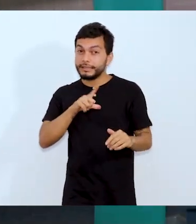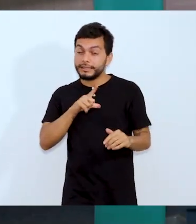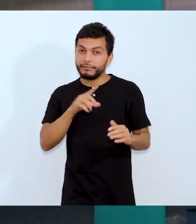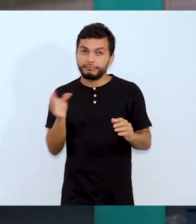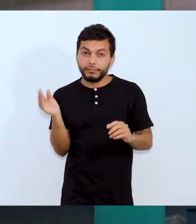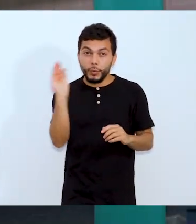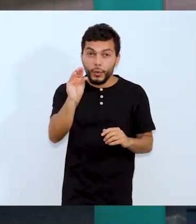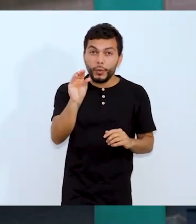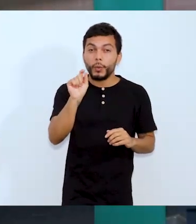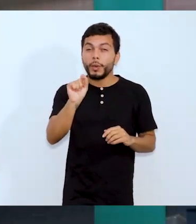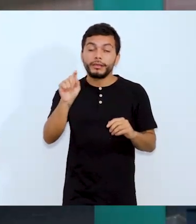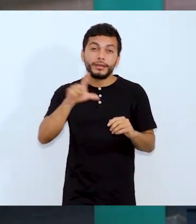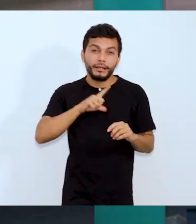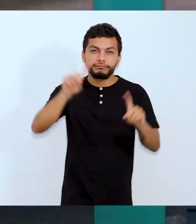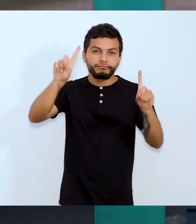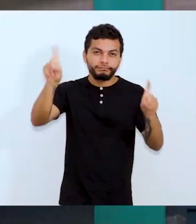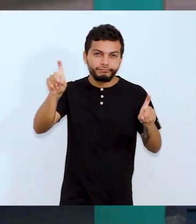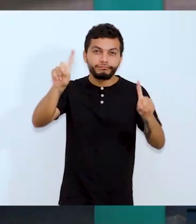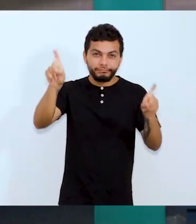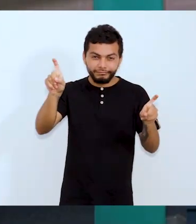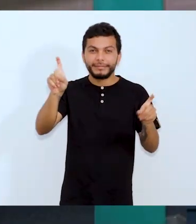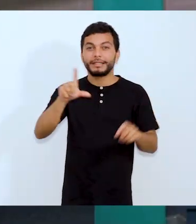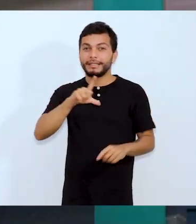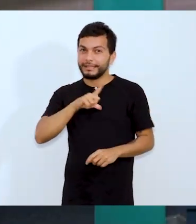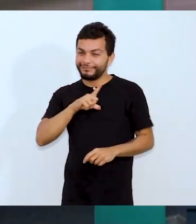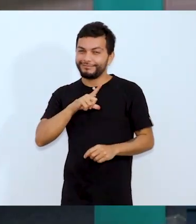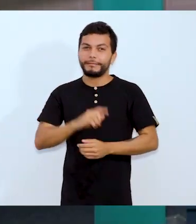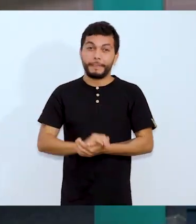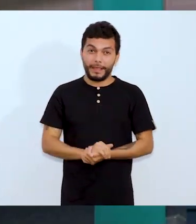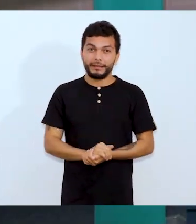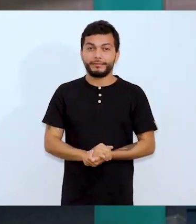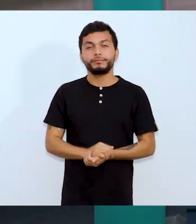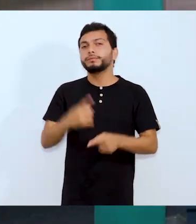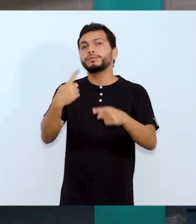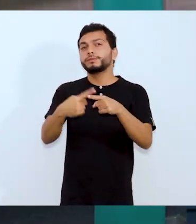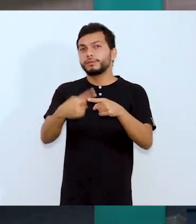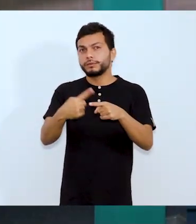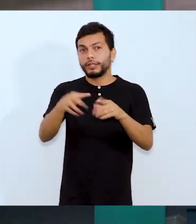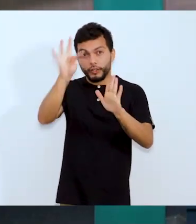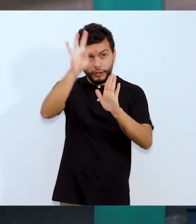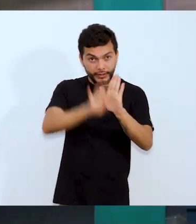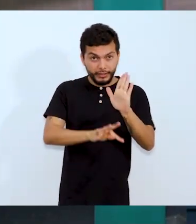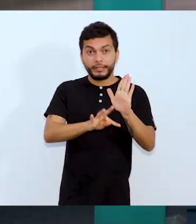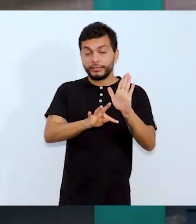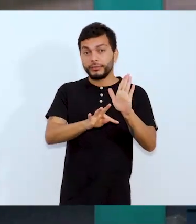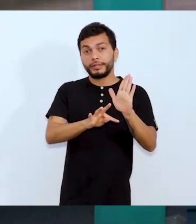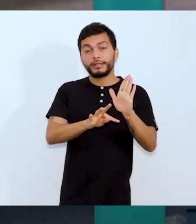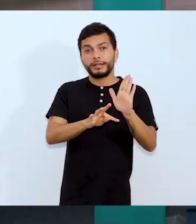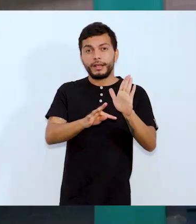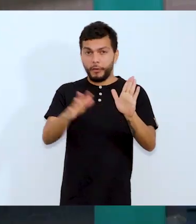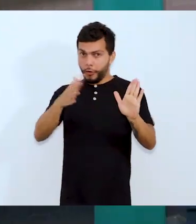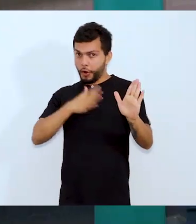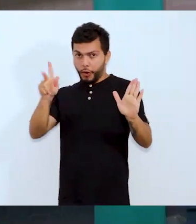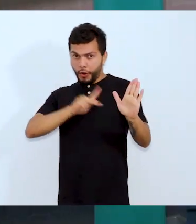coloquei as aspas. Abre aspas, fecha aspas. Porque esse texto, esse pequeno texto, não